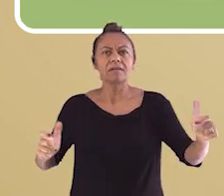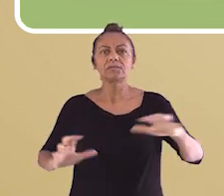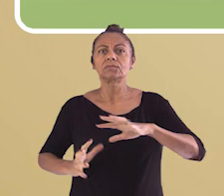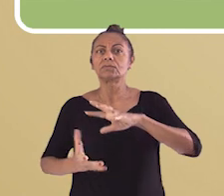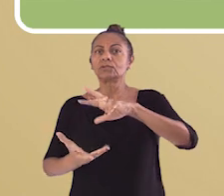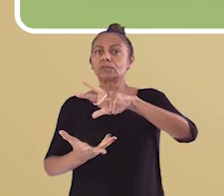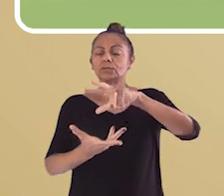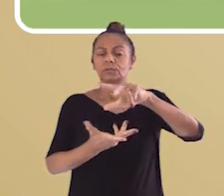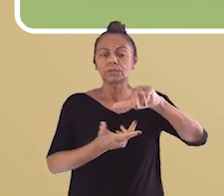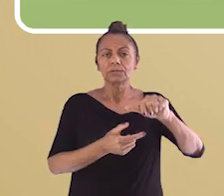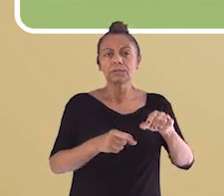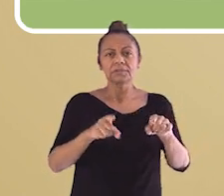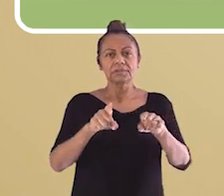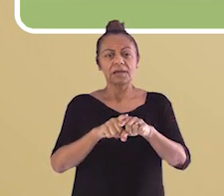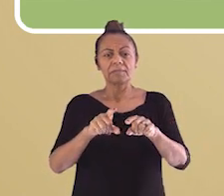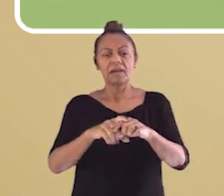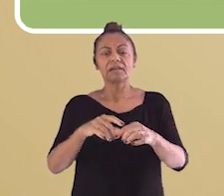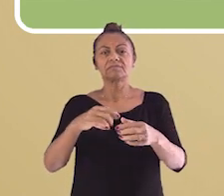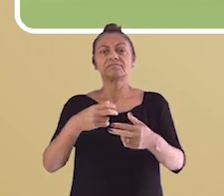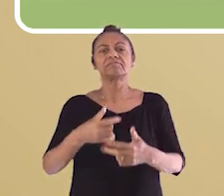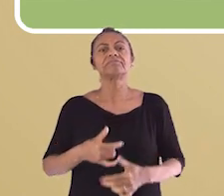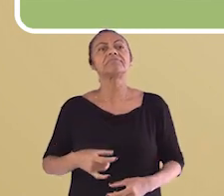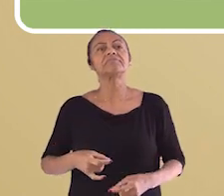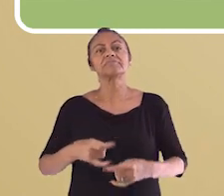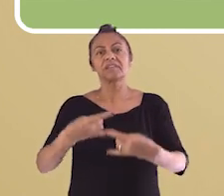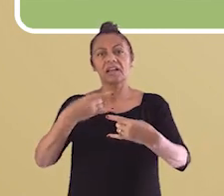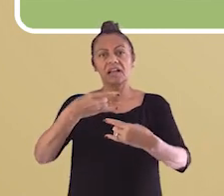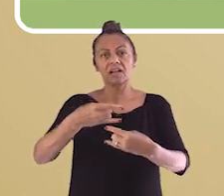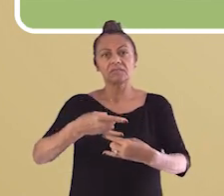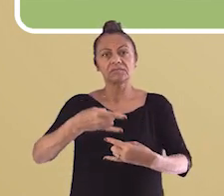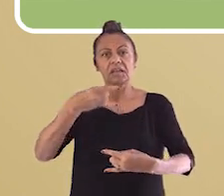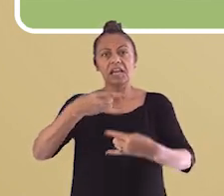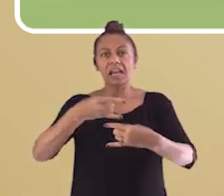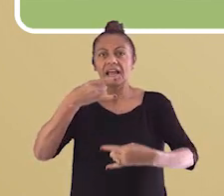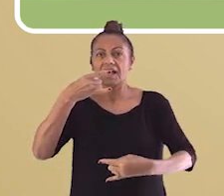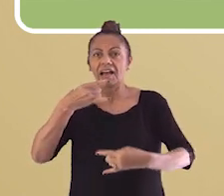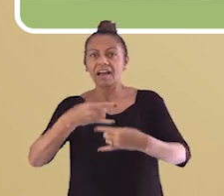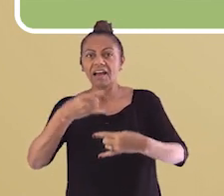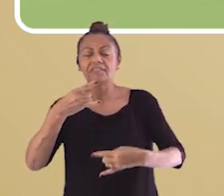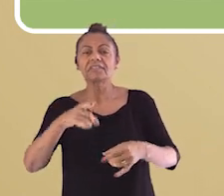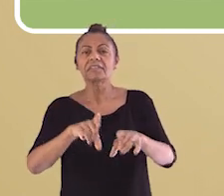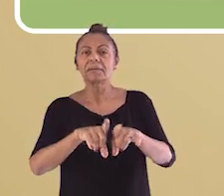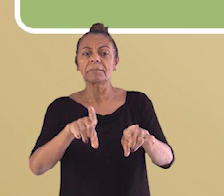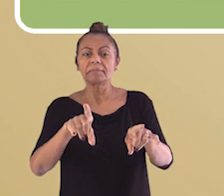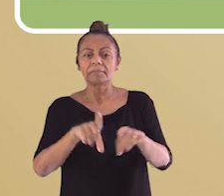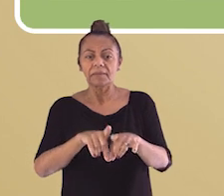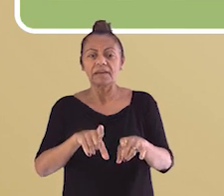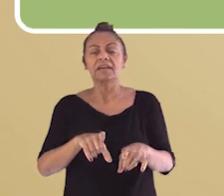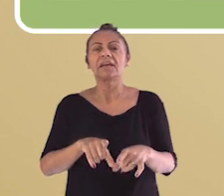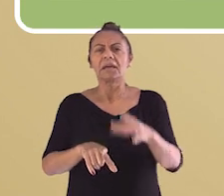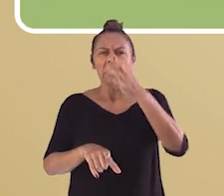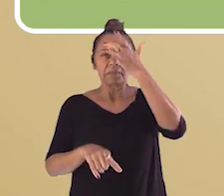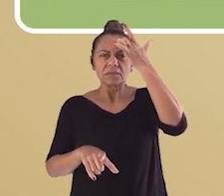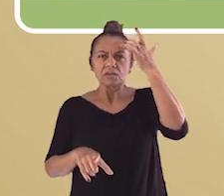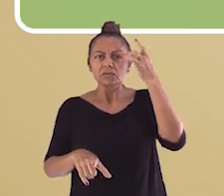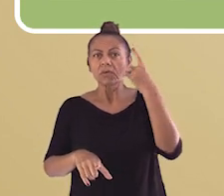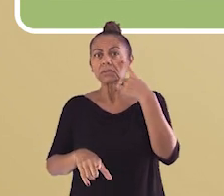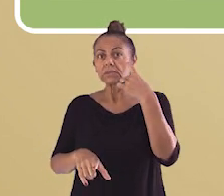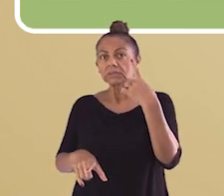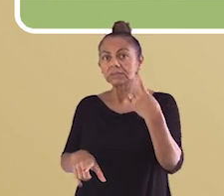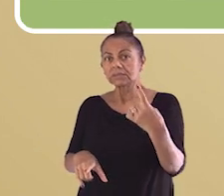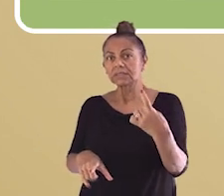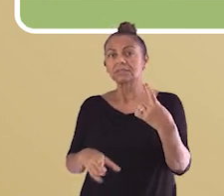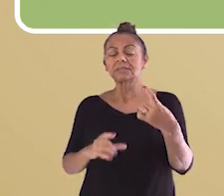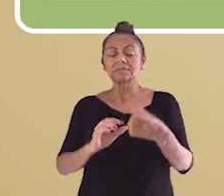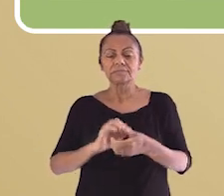e campeonatos mundiais, esse mercado gera muito dinheiro, faturamento e tem muitas pessoas interessadas